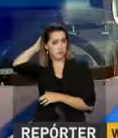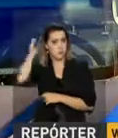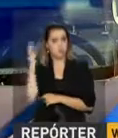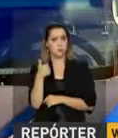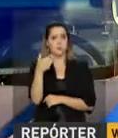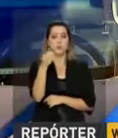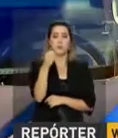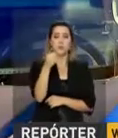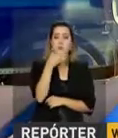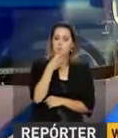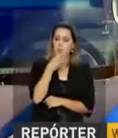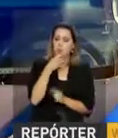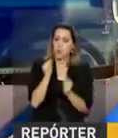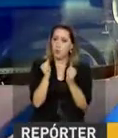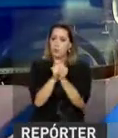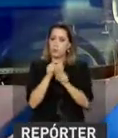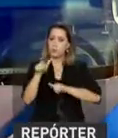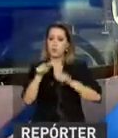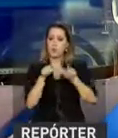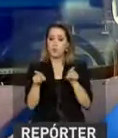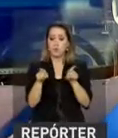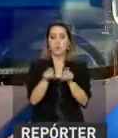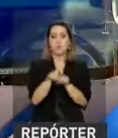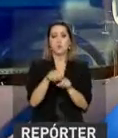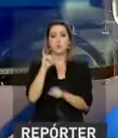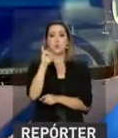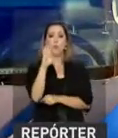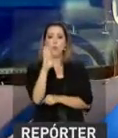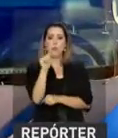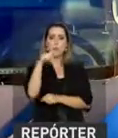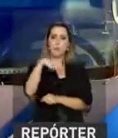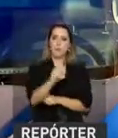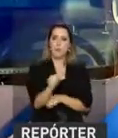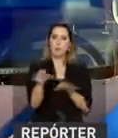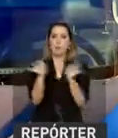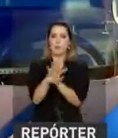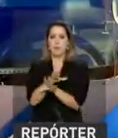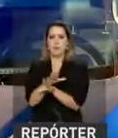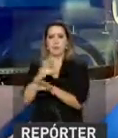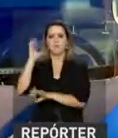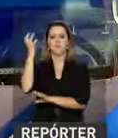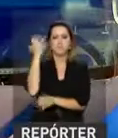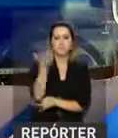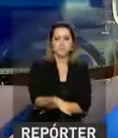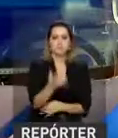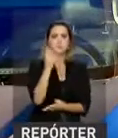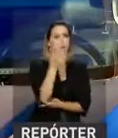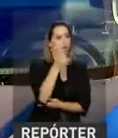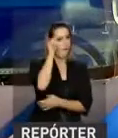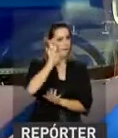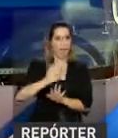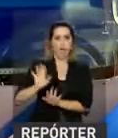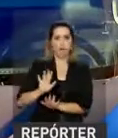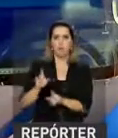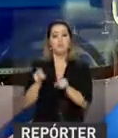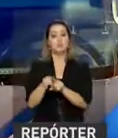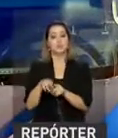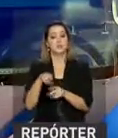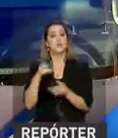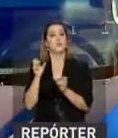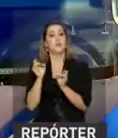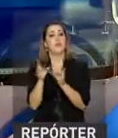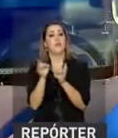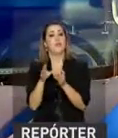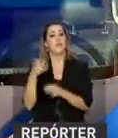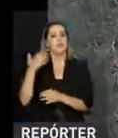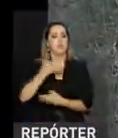Nacional vão atuar junto com o IBAMA para combater o desmatamento da floresta e, principalmente, a venda ilegal